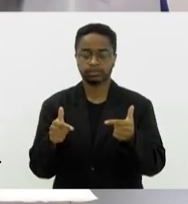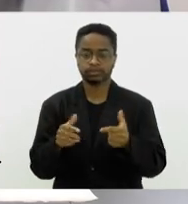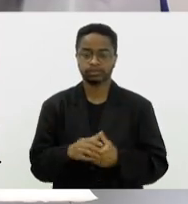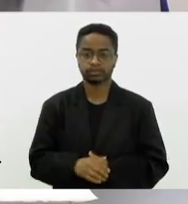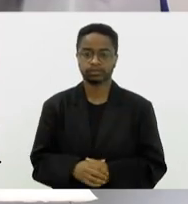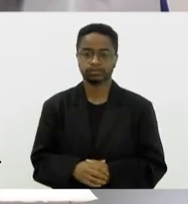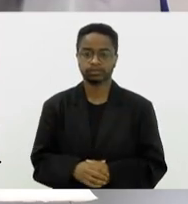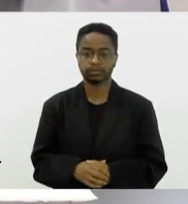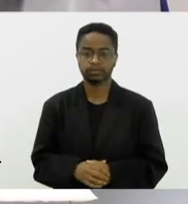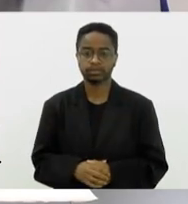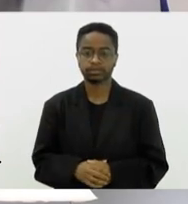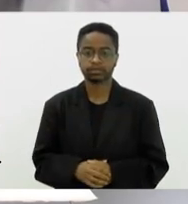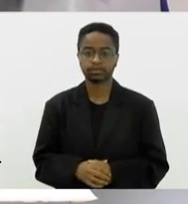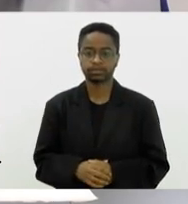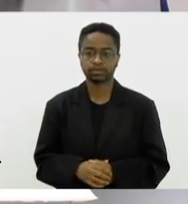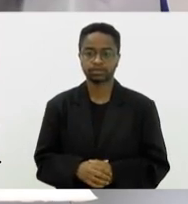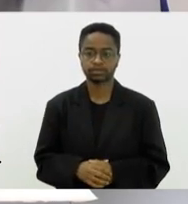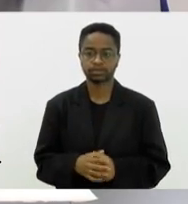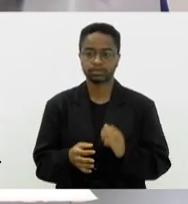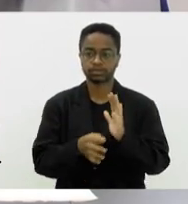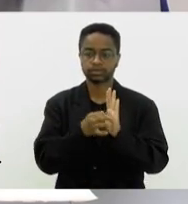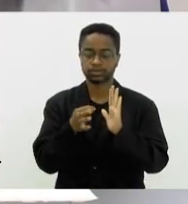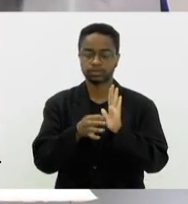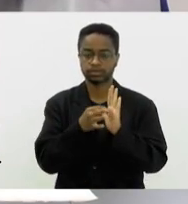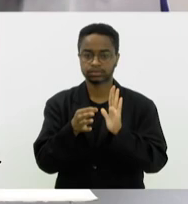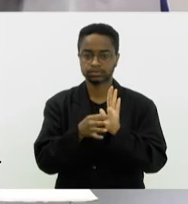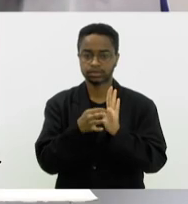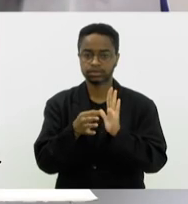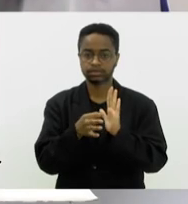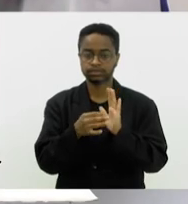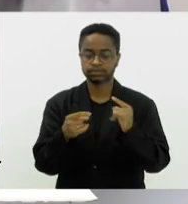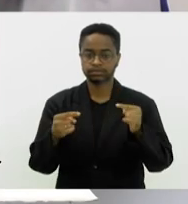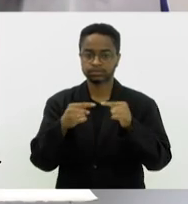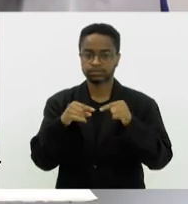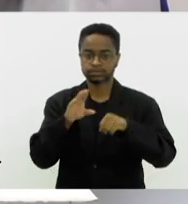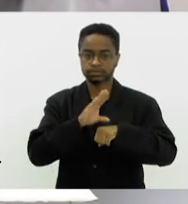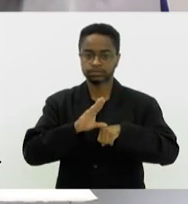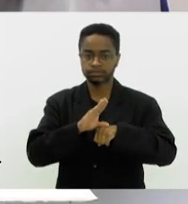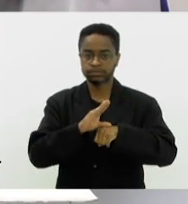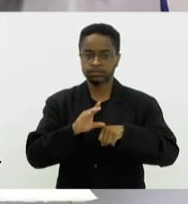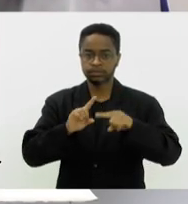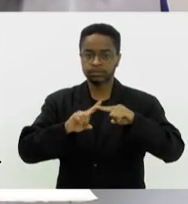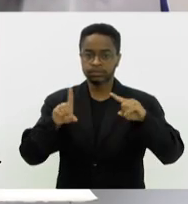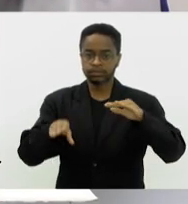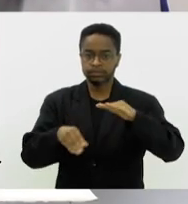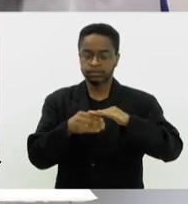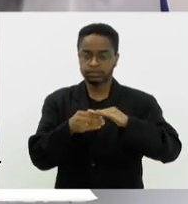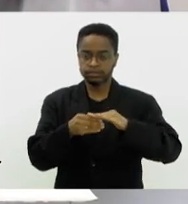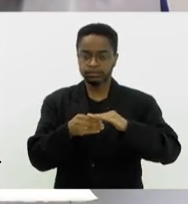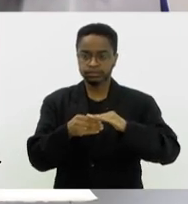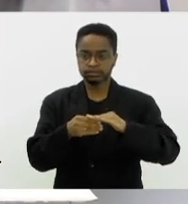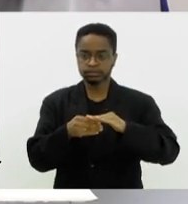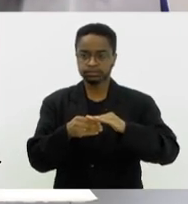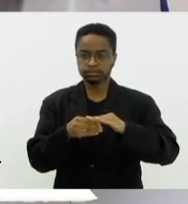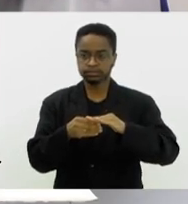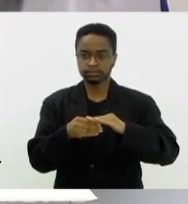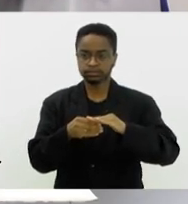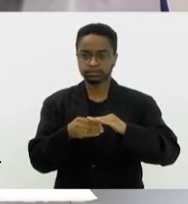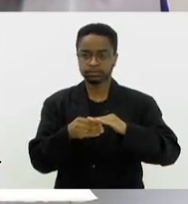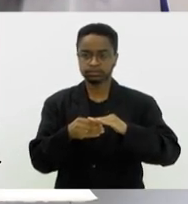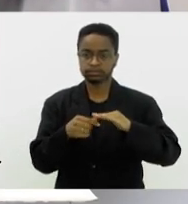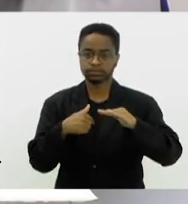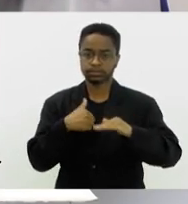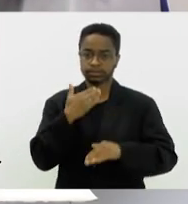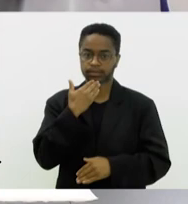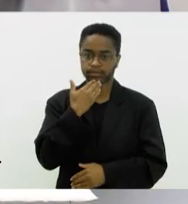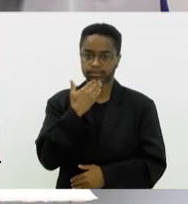prevalece? O parecer que prevalece é pela constitucionalidade com emenda. Eu vou pedir